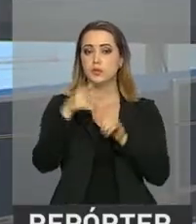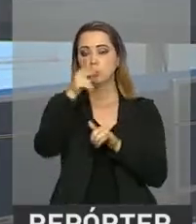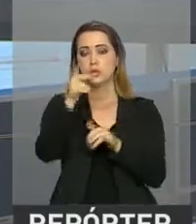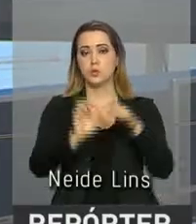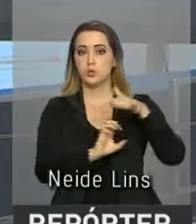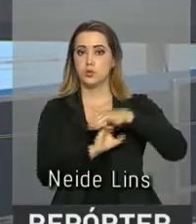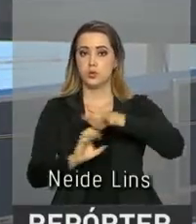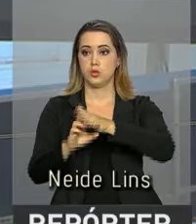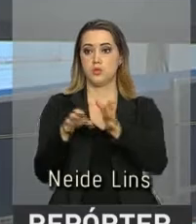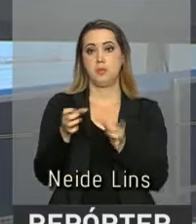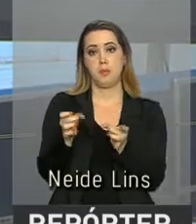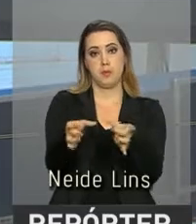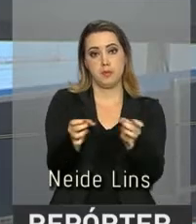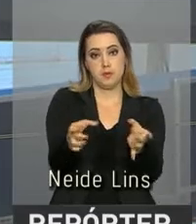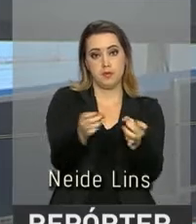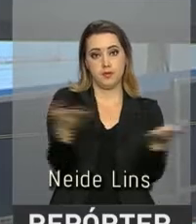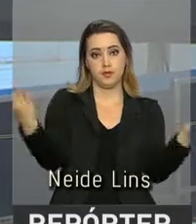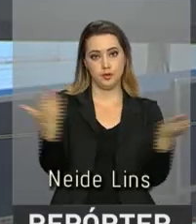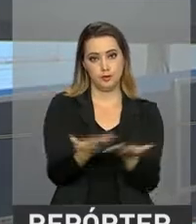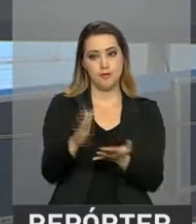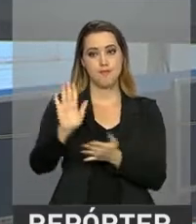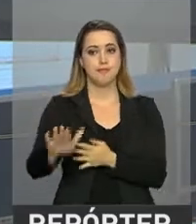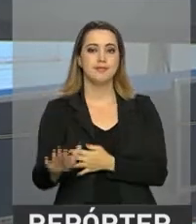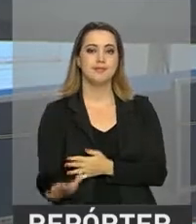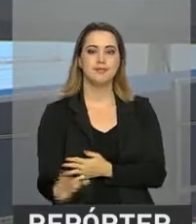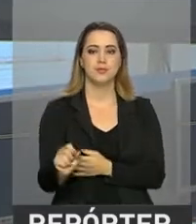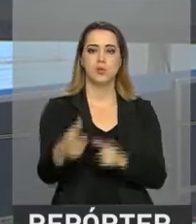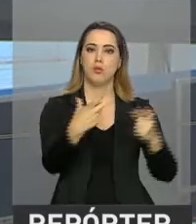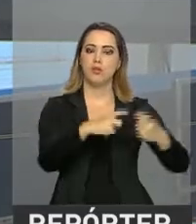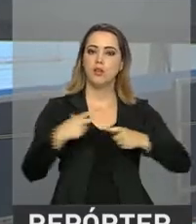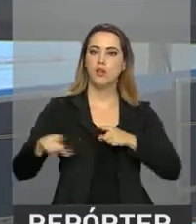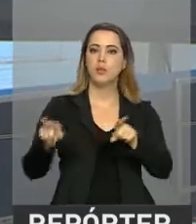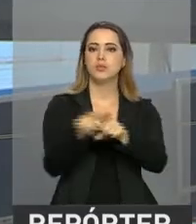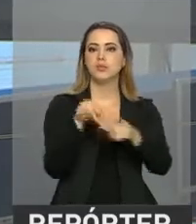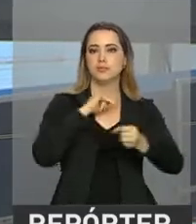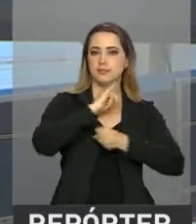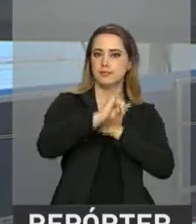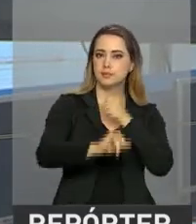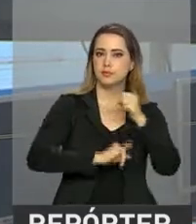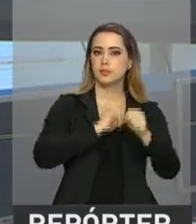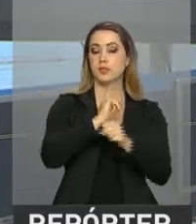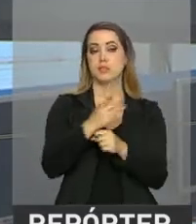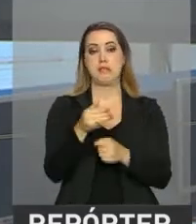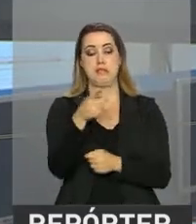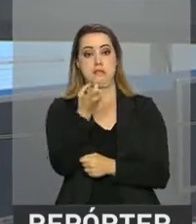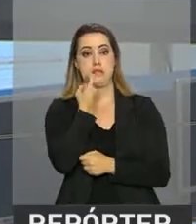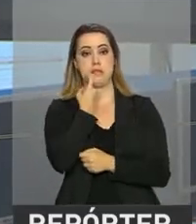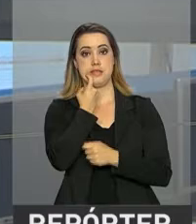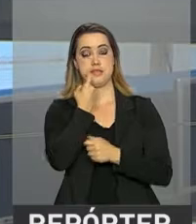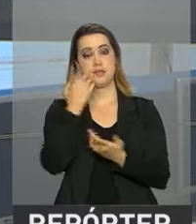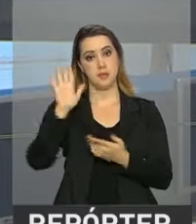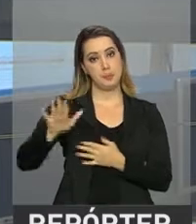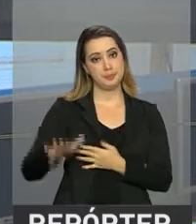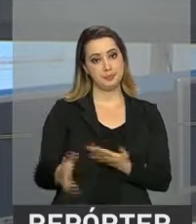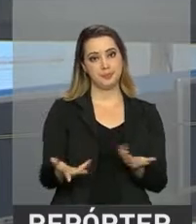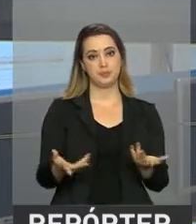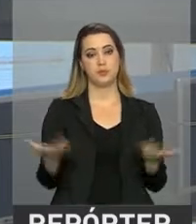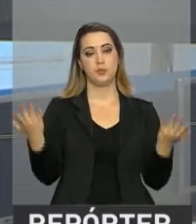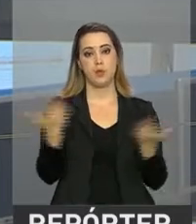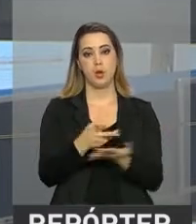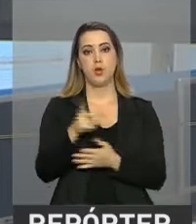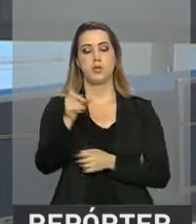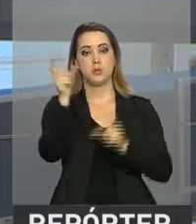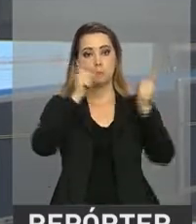para hoje são produtos mais em conta tanto nas lojas físicas como pela internet é a black friday mas o consumidor deve